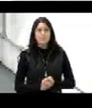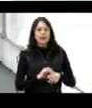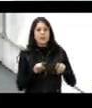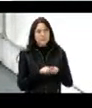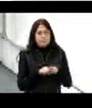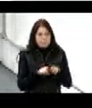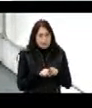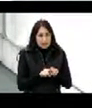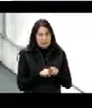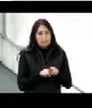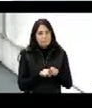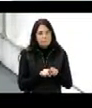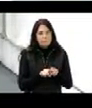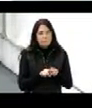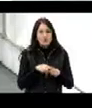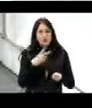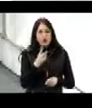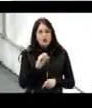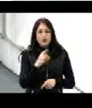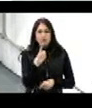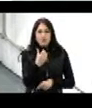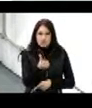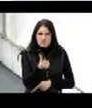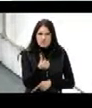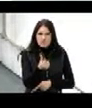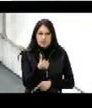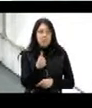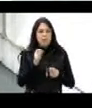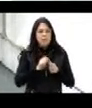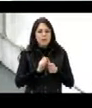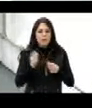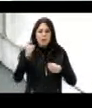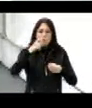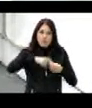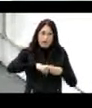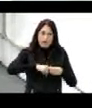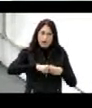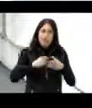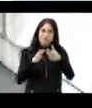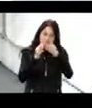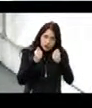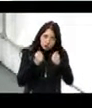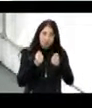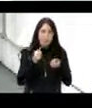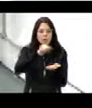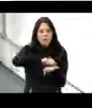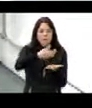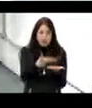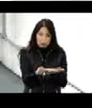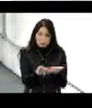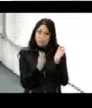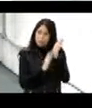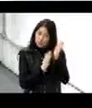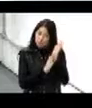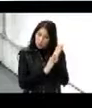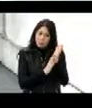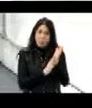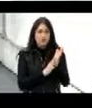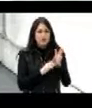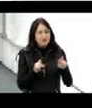Fizemos aí, 2016, também um convênio com a Associação Tradutores e Intérpretes, a TIUS, propomos emendas.